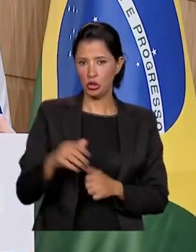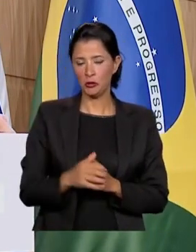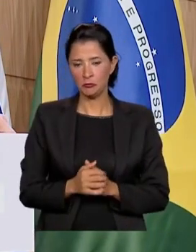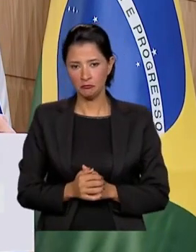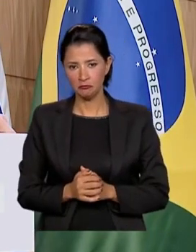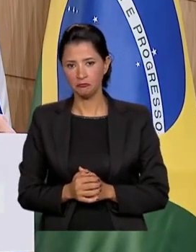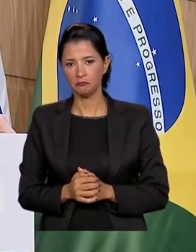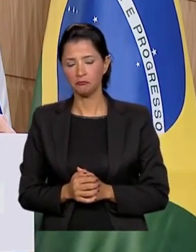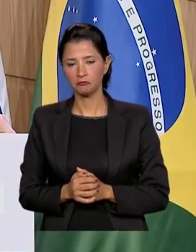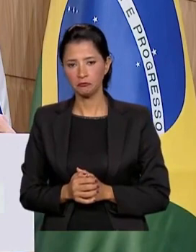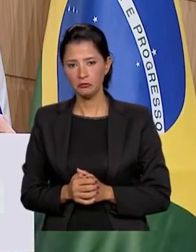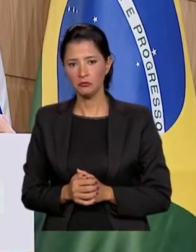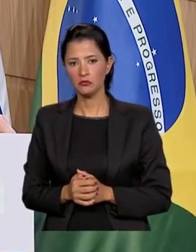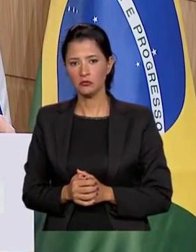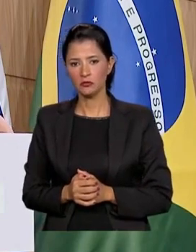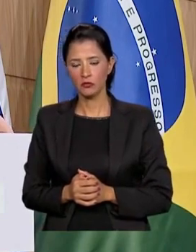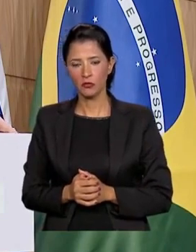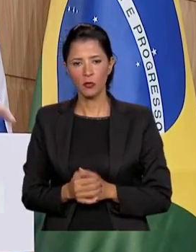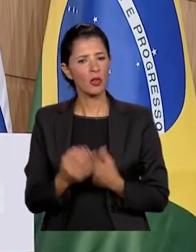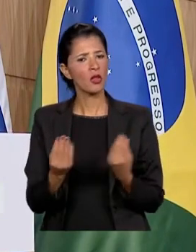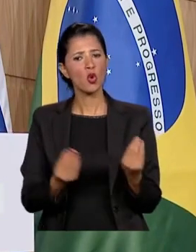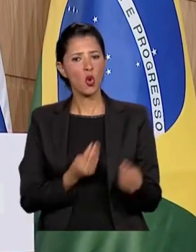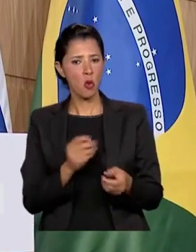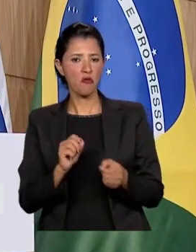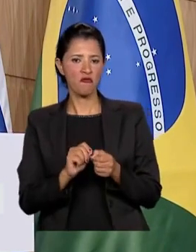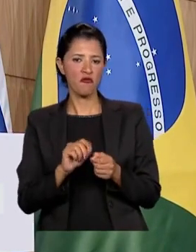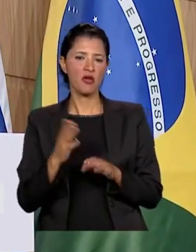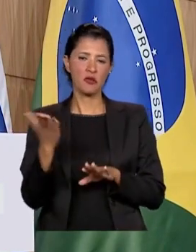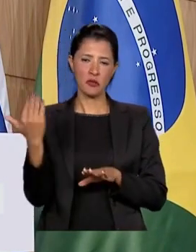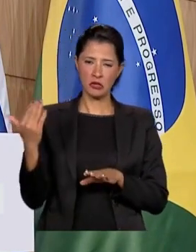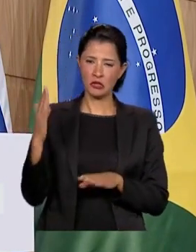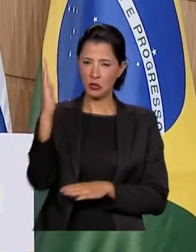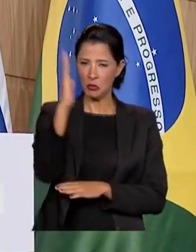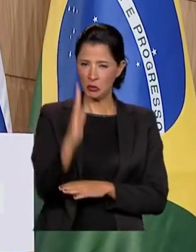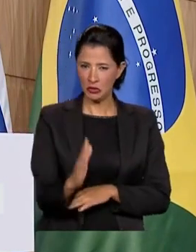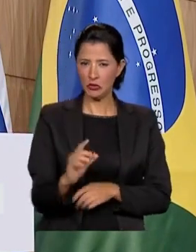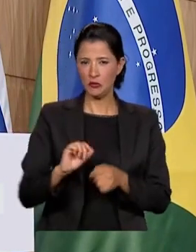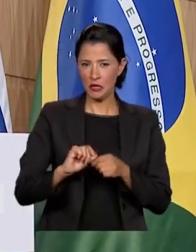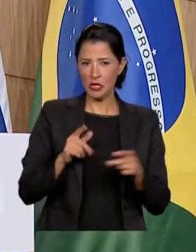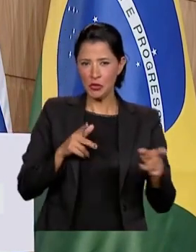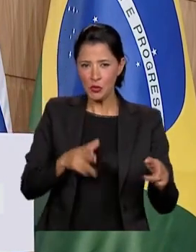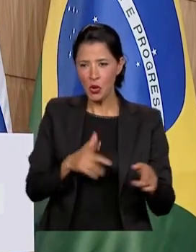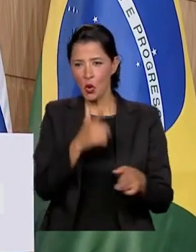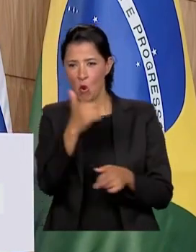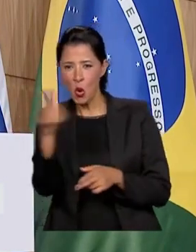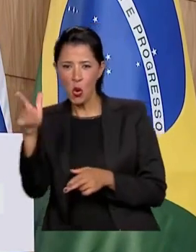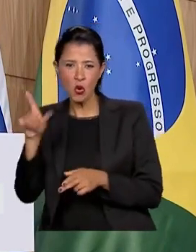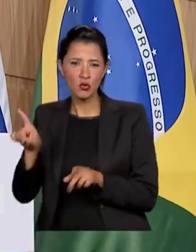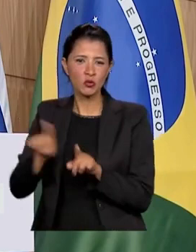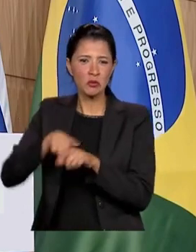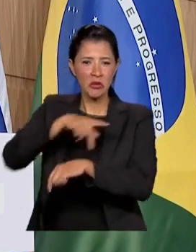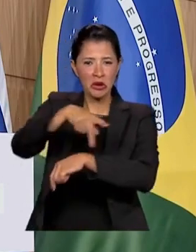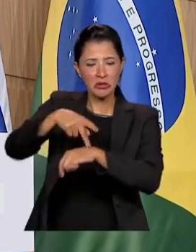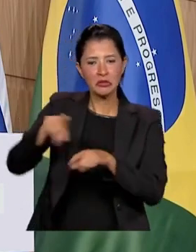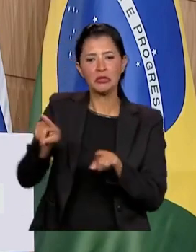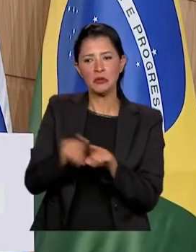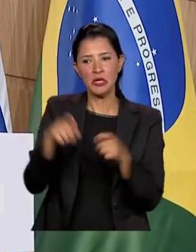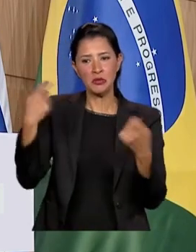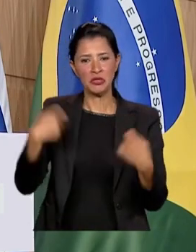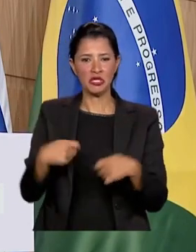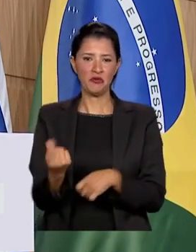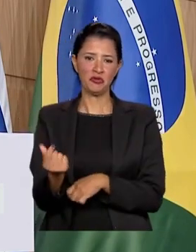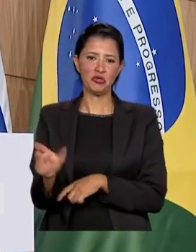Internacional. E como fizeram com o Brasil durante todo o tempo e com todos os países do terceiro mundo que precisassem de